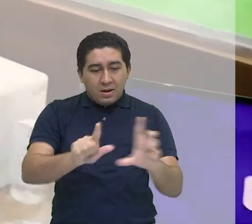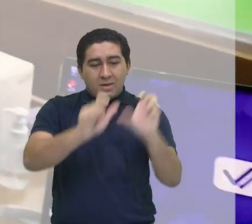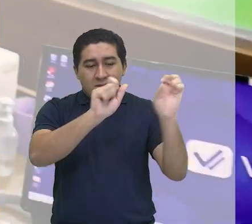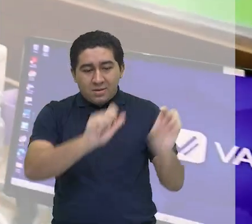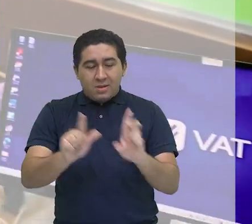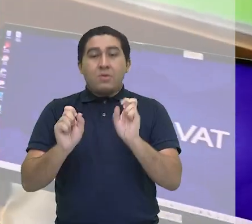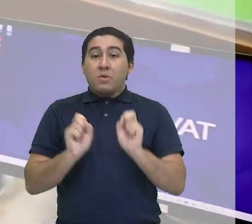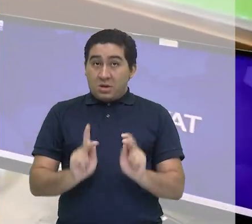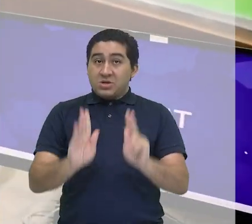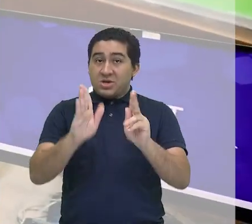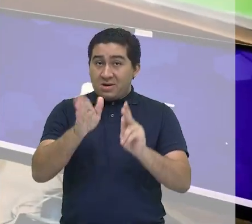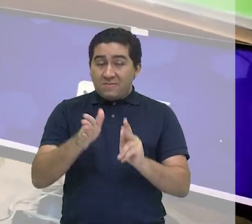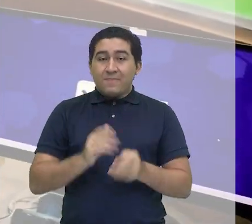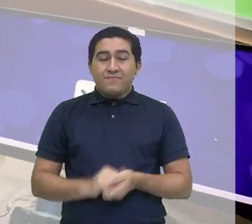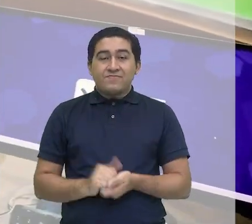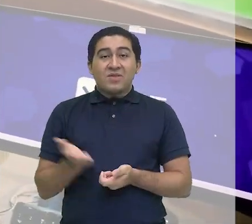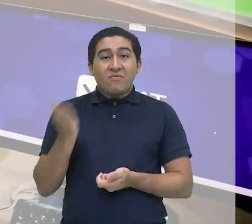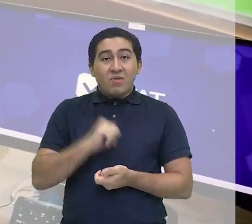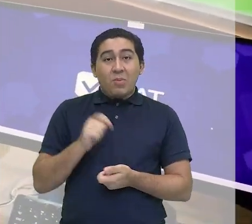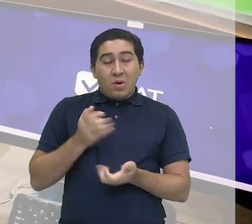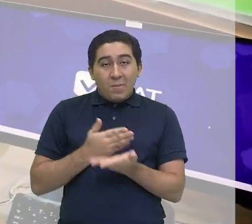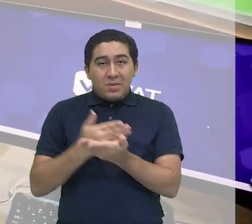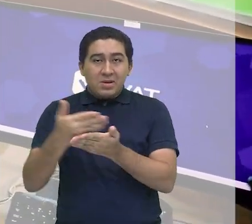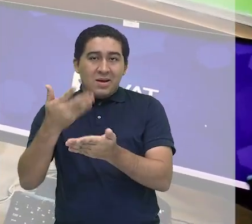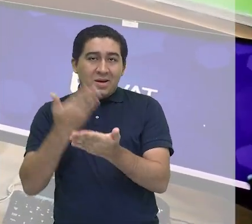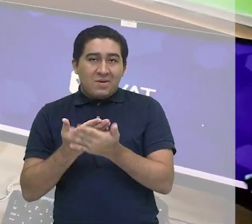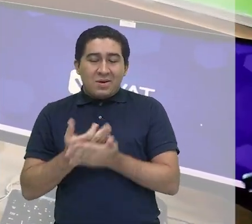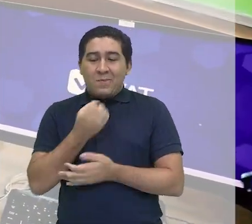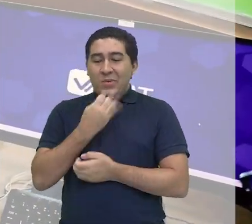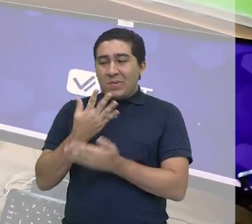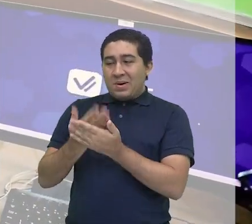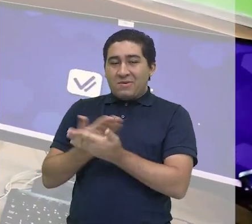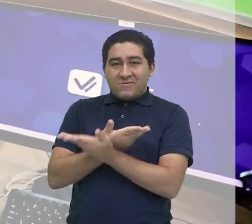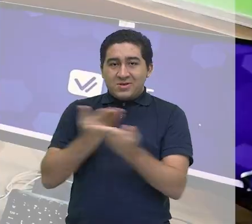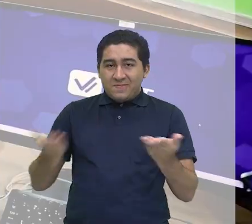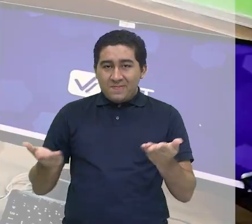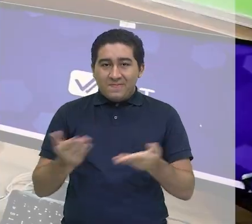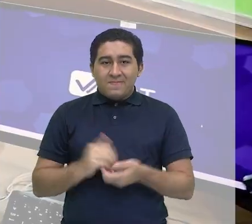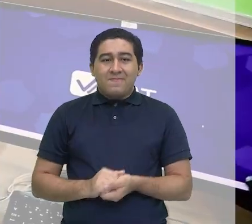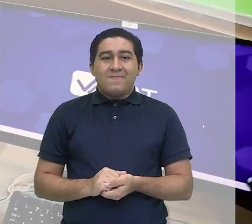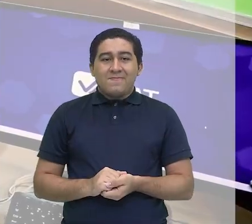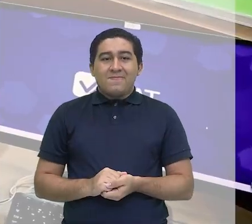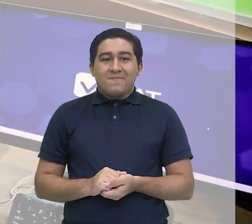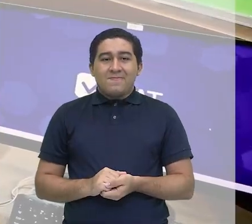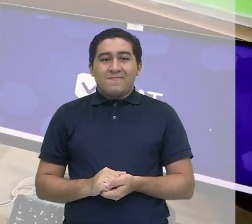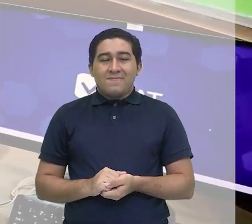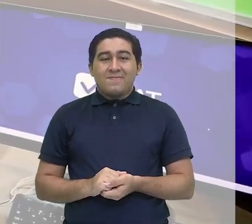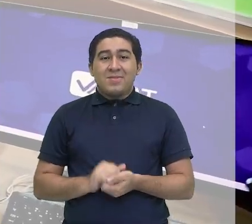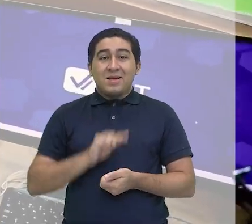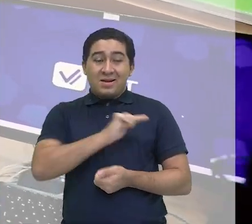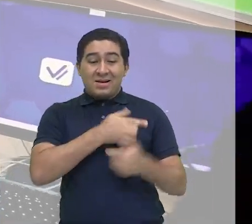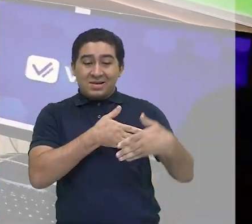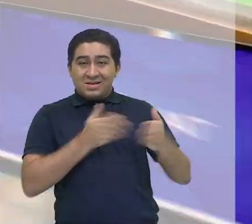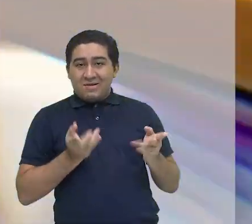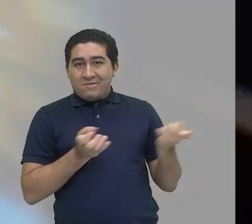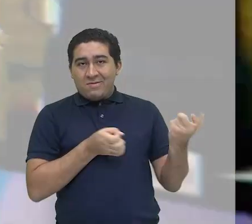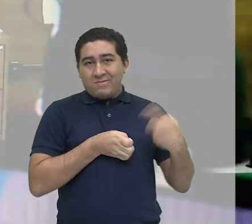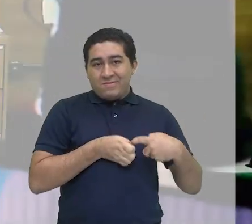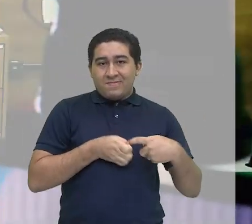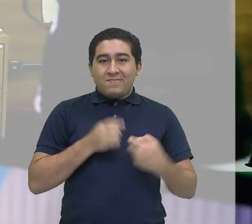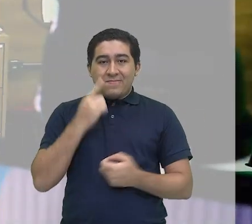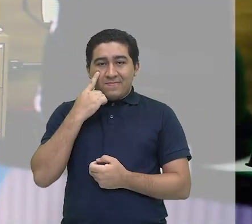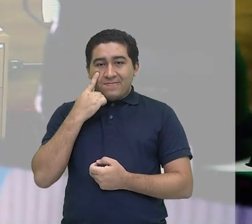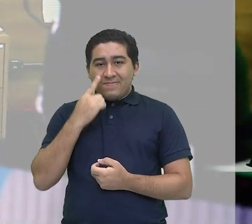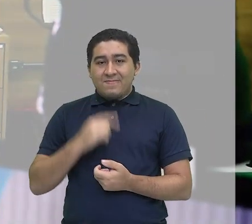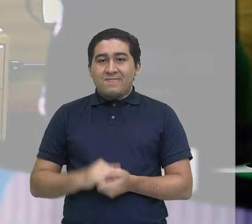agora vamos para o estúdio, certo? Isso, uma boa aula para vocês. Acompanho vocês lá da assessoria. Ok.